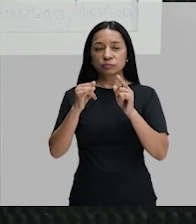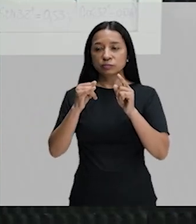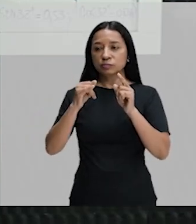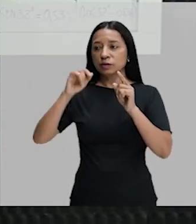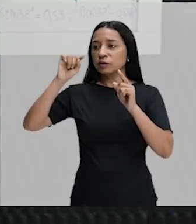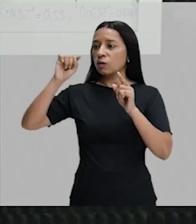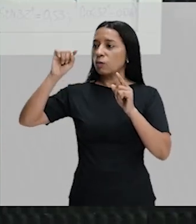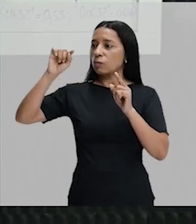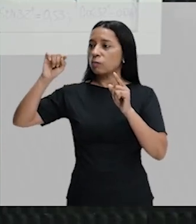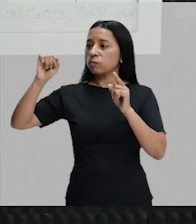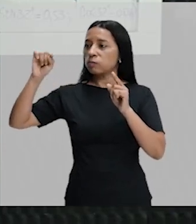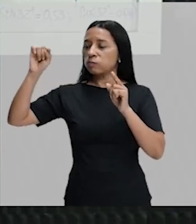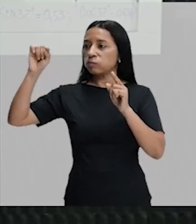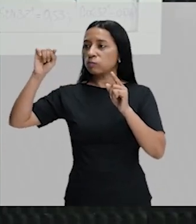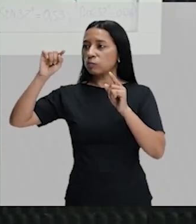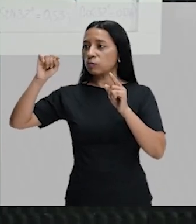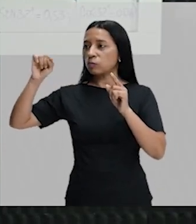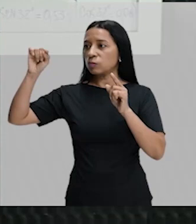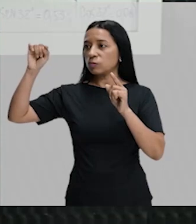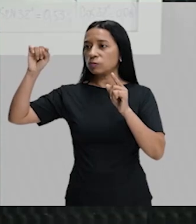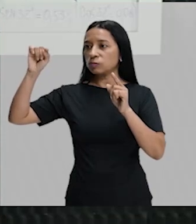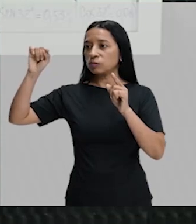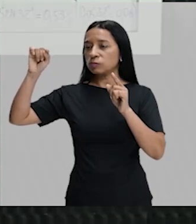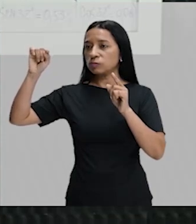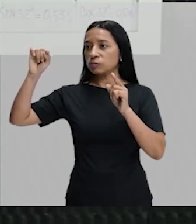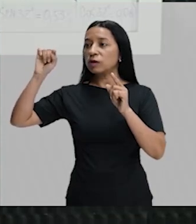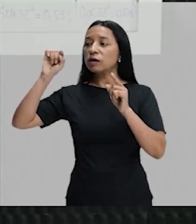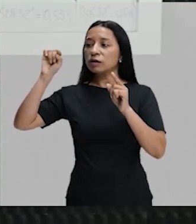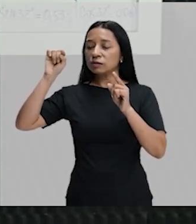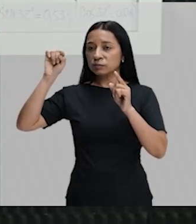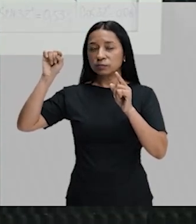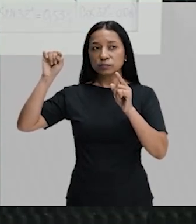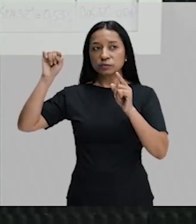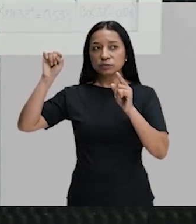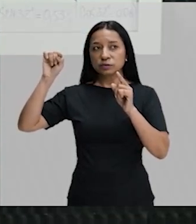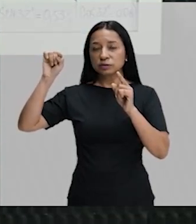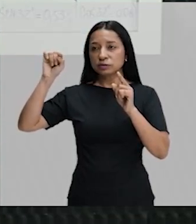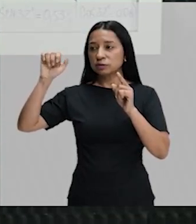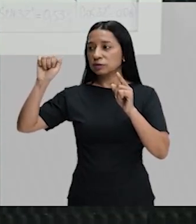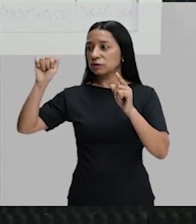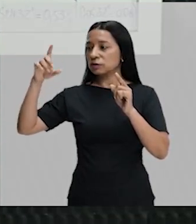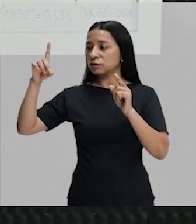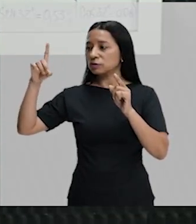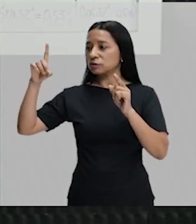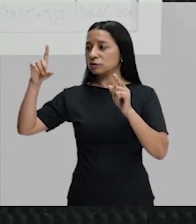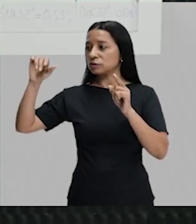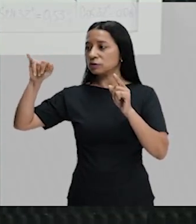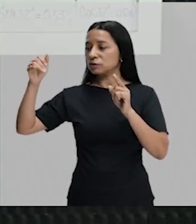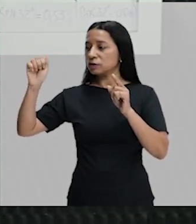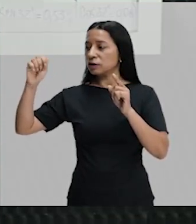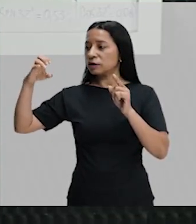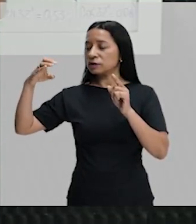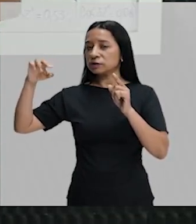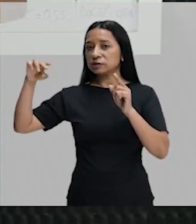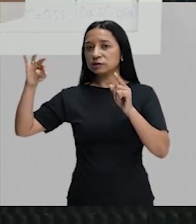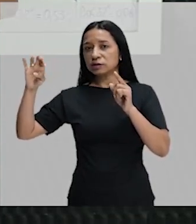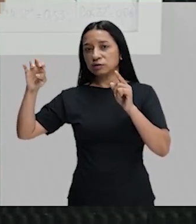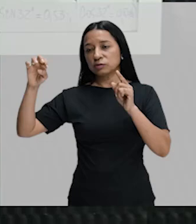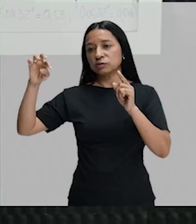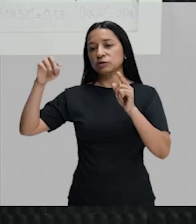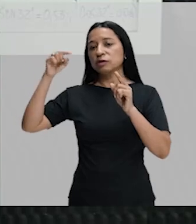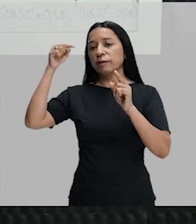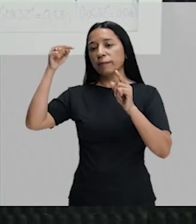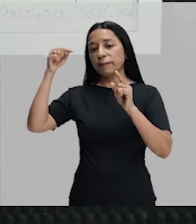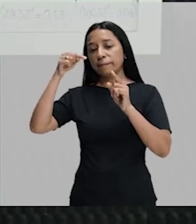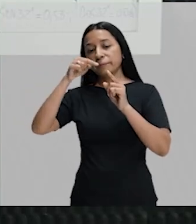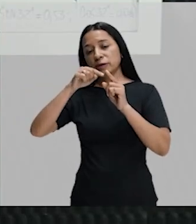ângulo de referência vai ser esse outro ângulo aqui. Então, esse lado aqui, ó, é adjacente e esse aqui é oposto, tá?